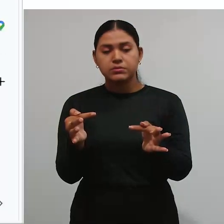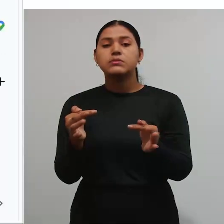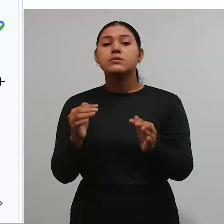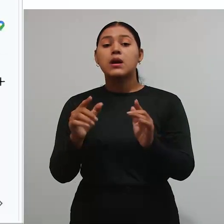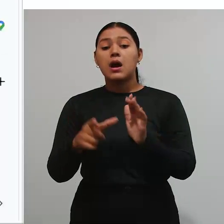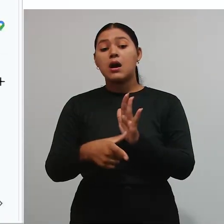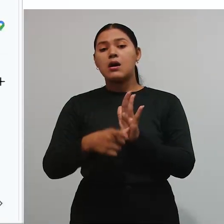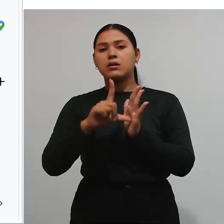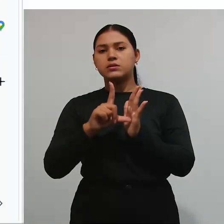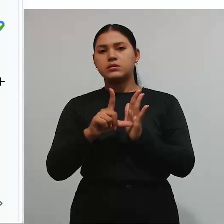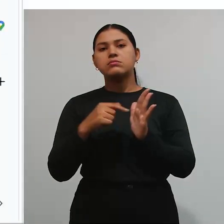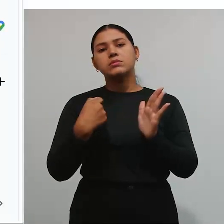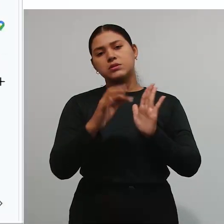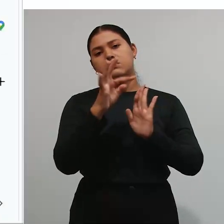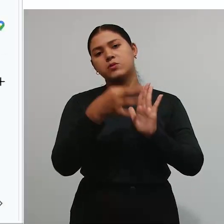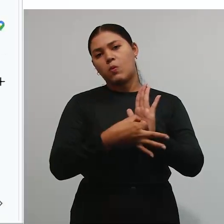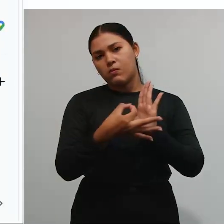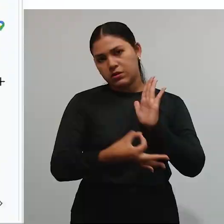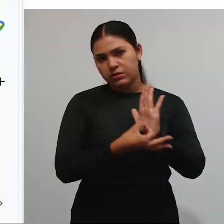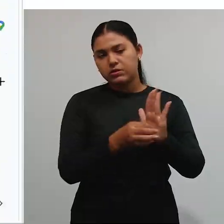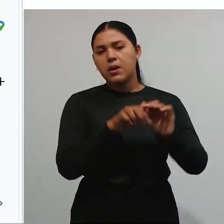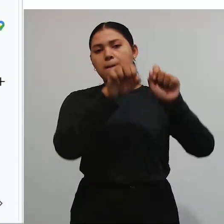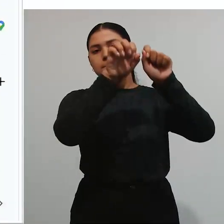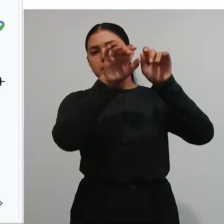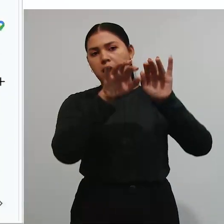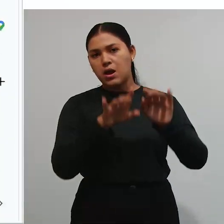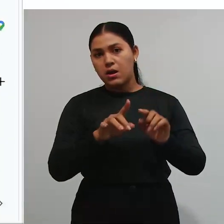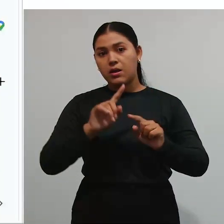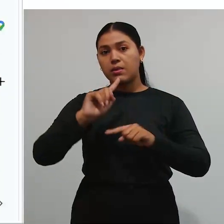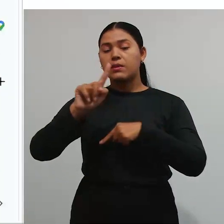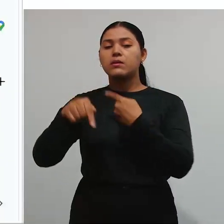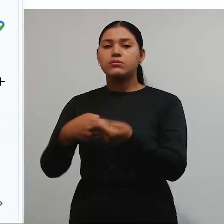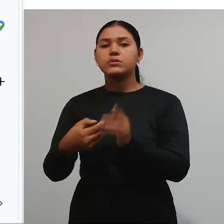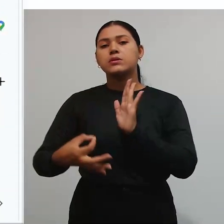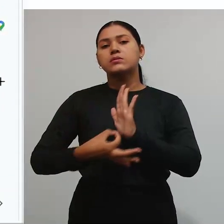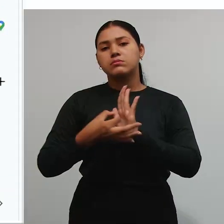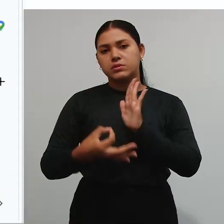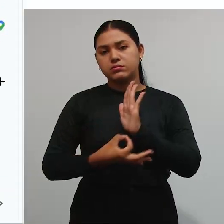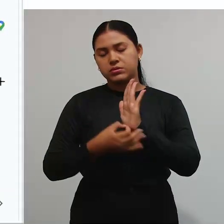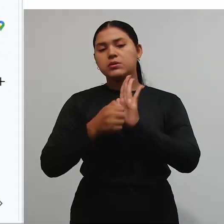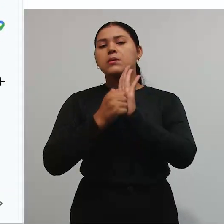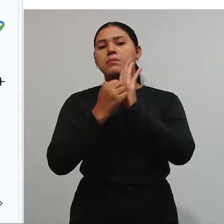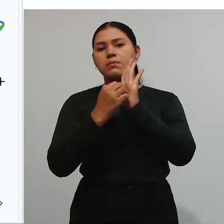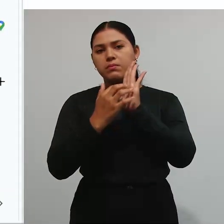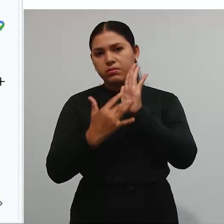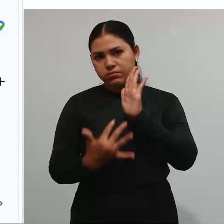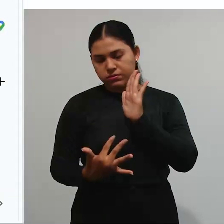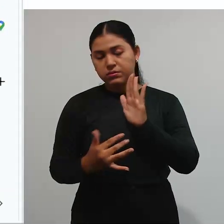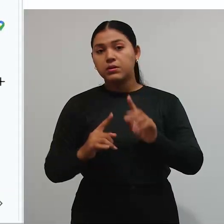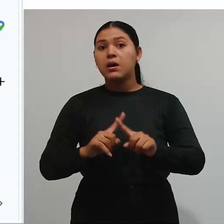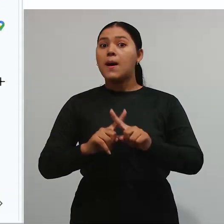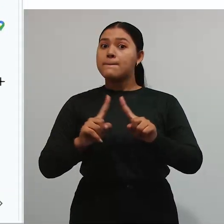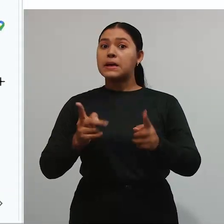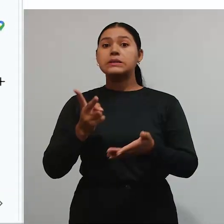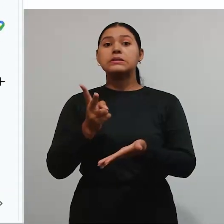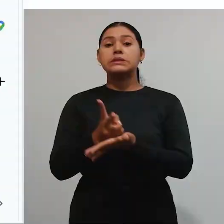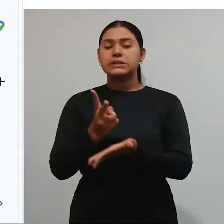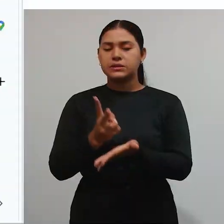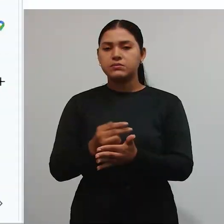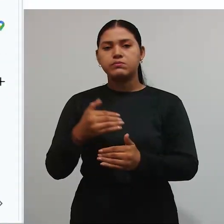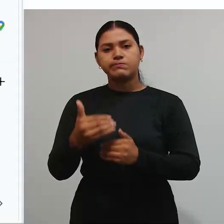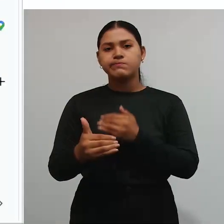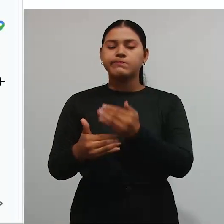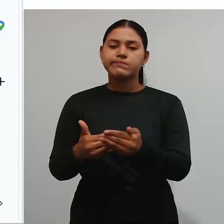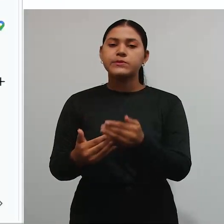eu dou um espaço em branco, mas eu continuo a costura, ou seja, eu continuo o